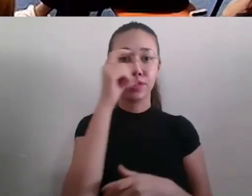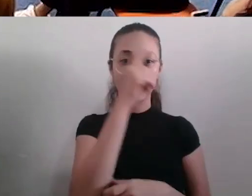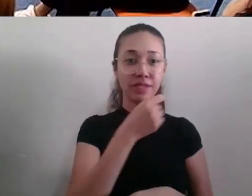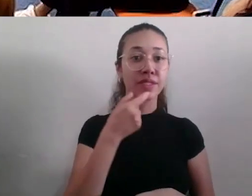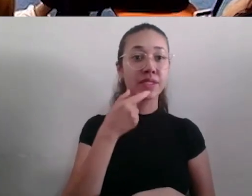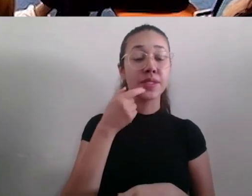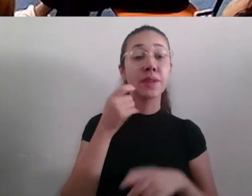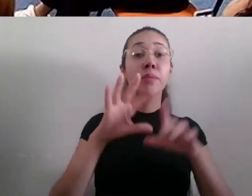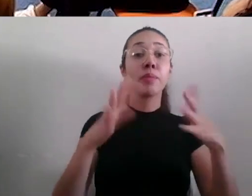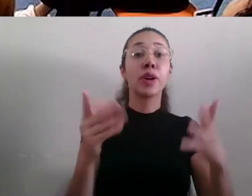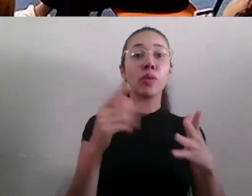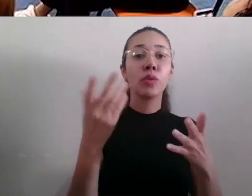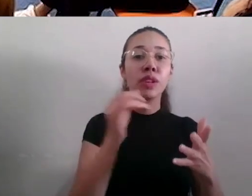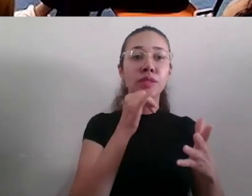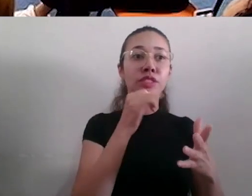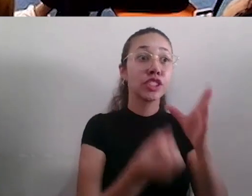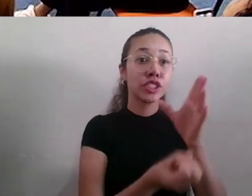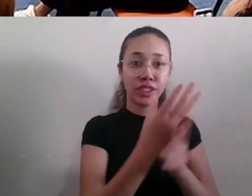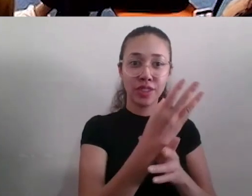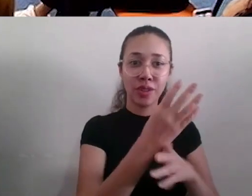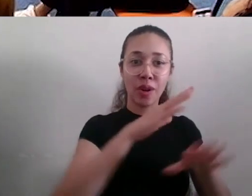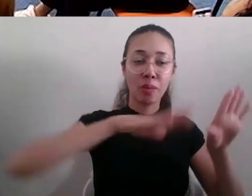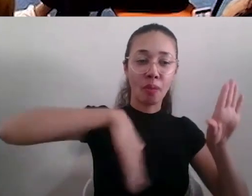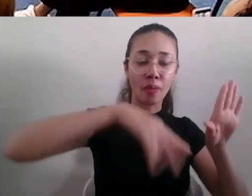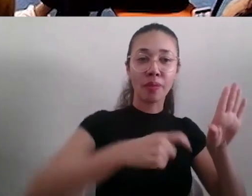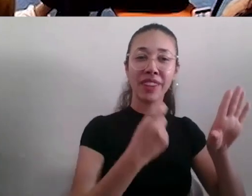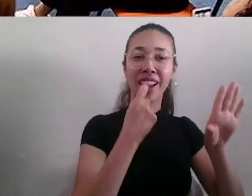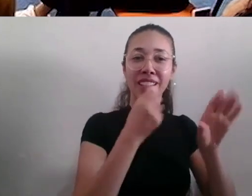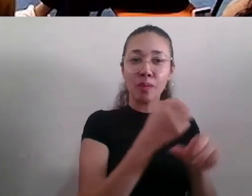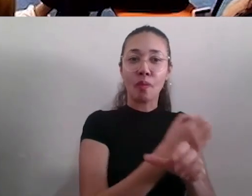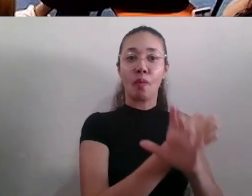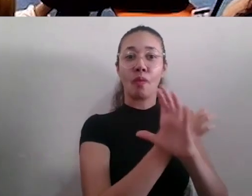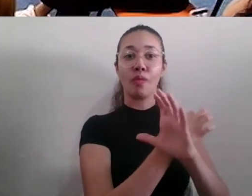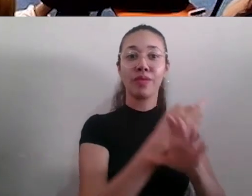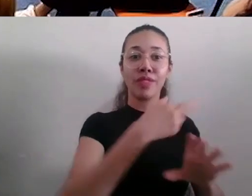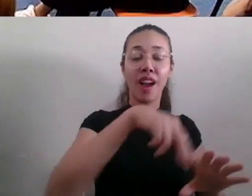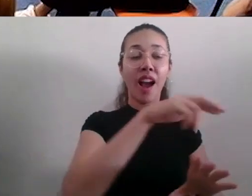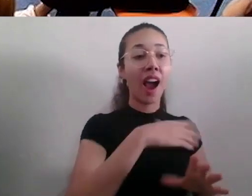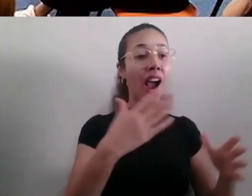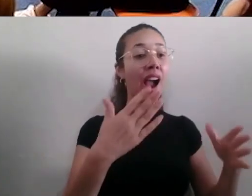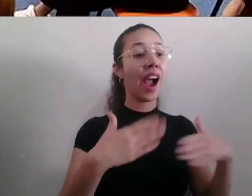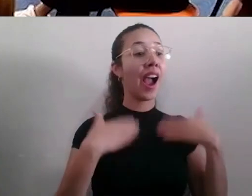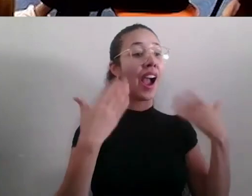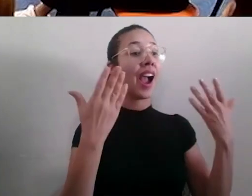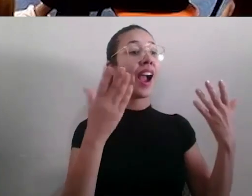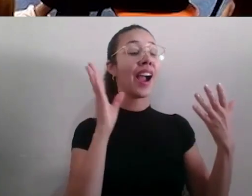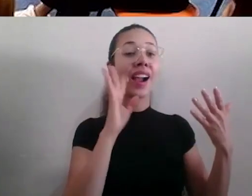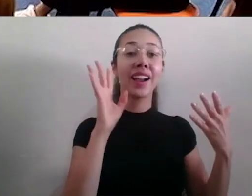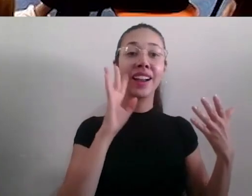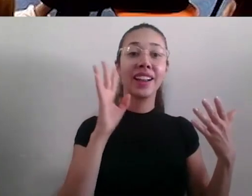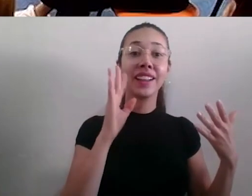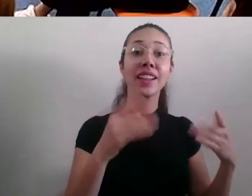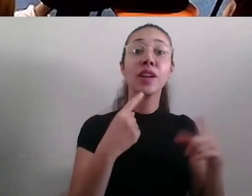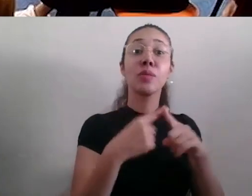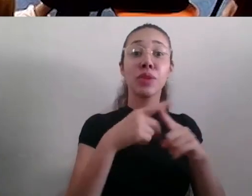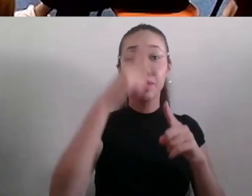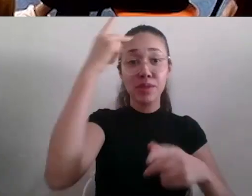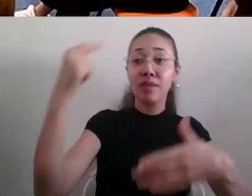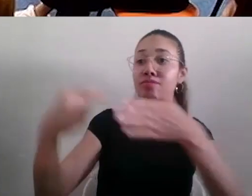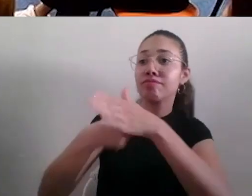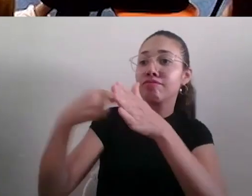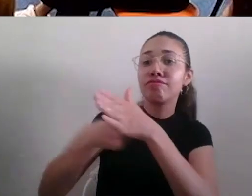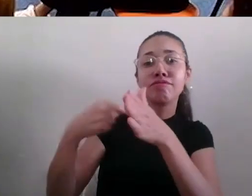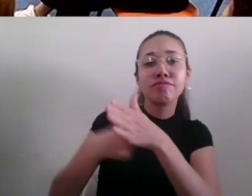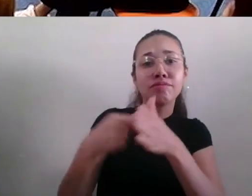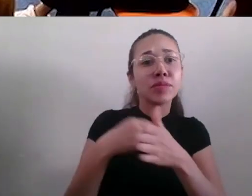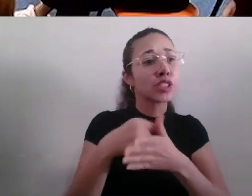dos Ossos, a gente teve a grata surpresa que, aí nesse caso, realmente foi uma surpresa, porque as pessoas me perguntam muito: ah, você se